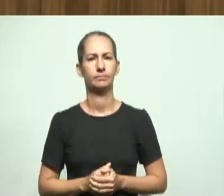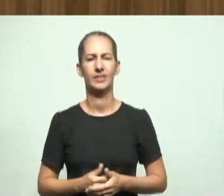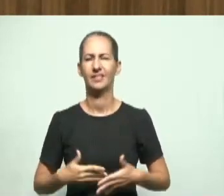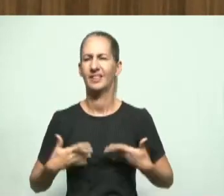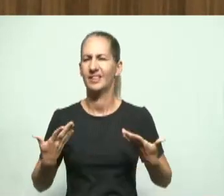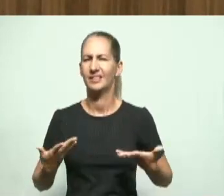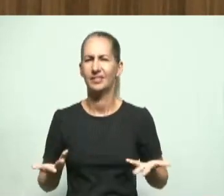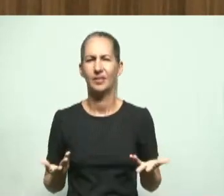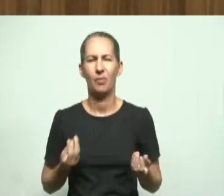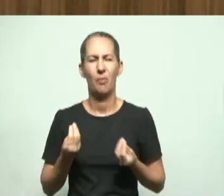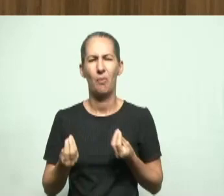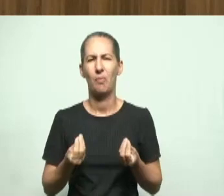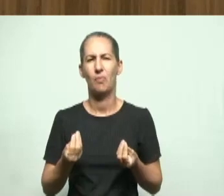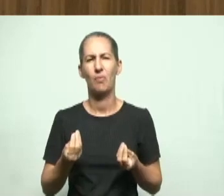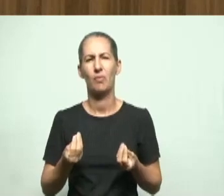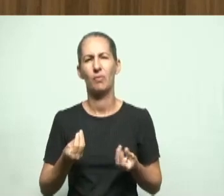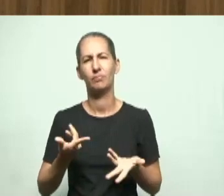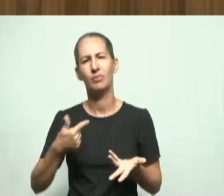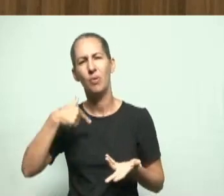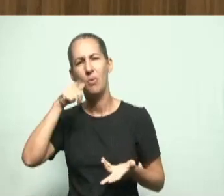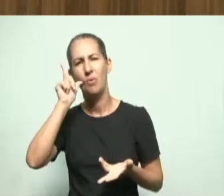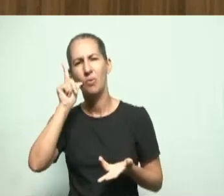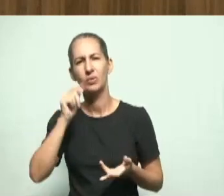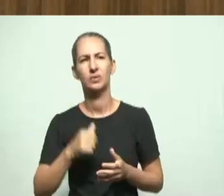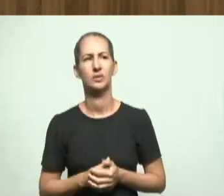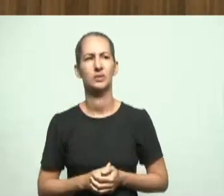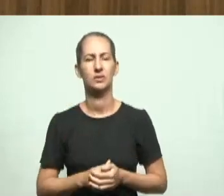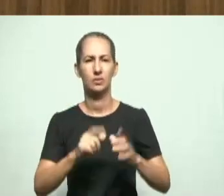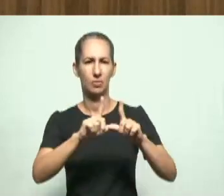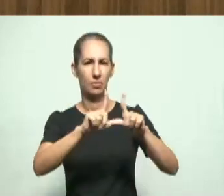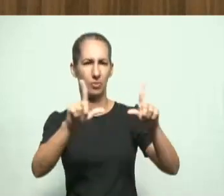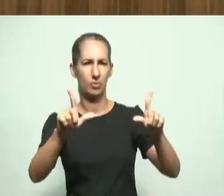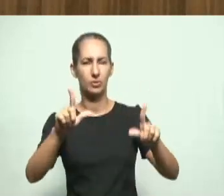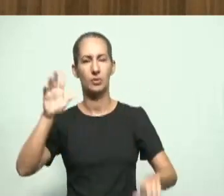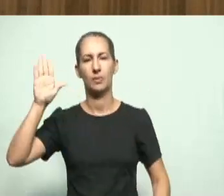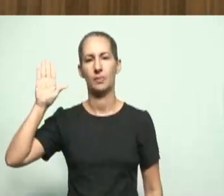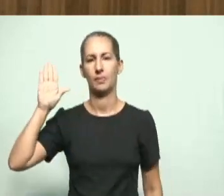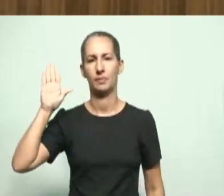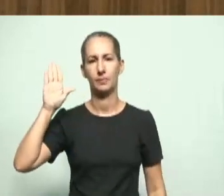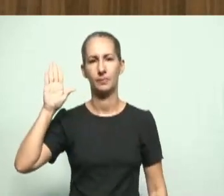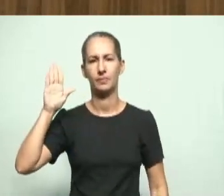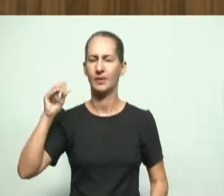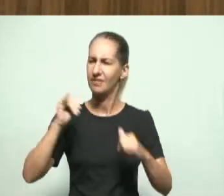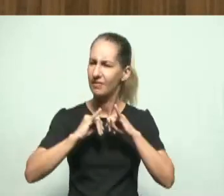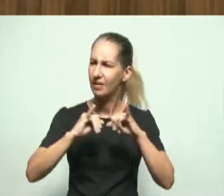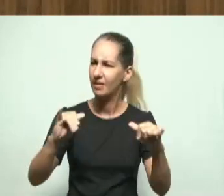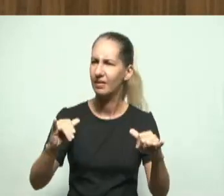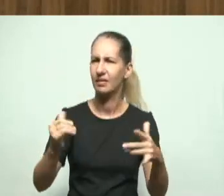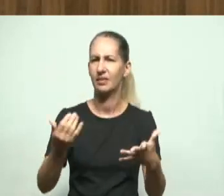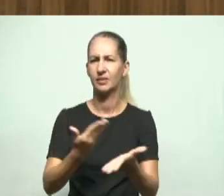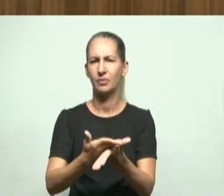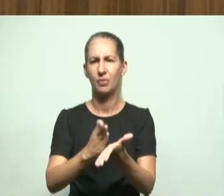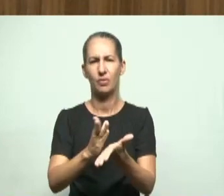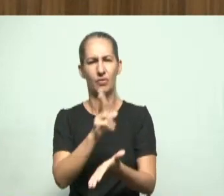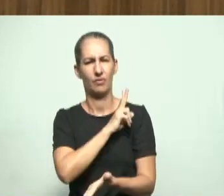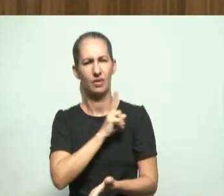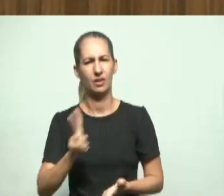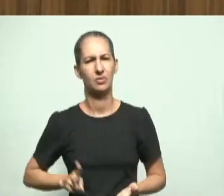como eu vi ontem, né, um post de um pré-candidato, falando aqui de alguns